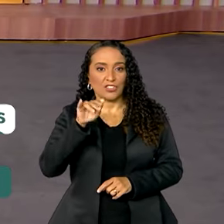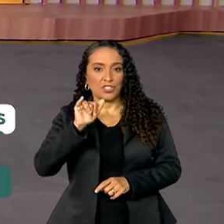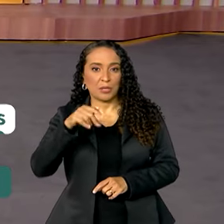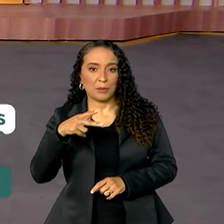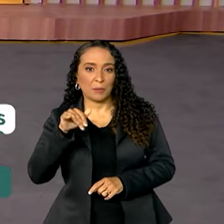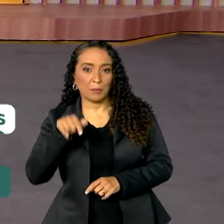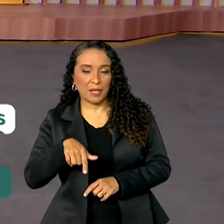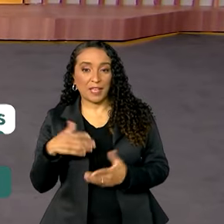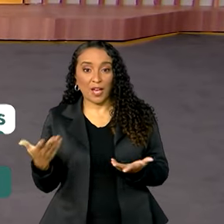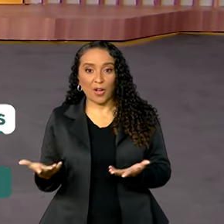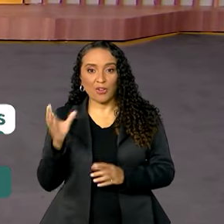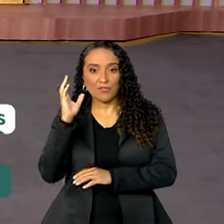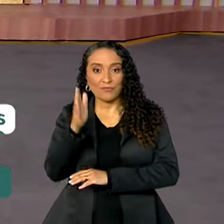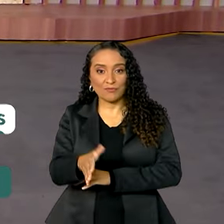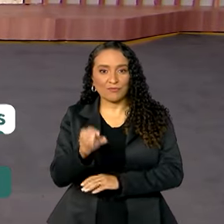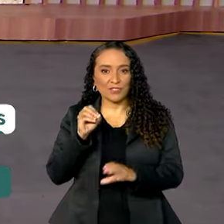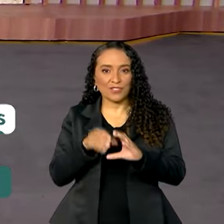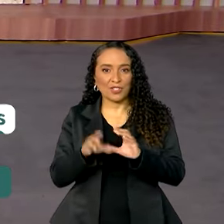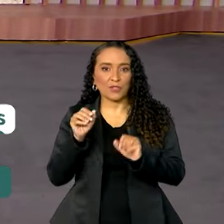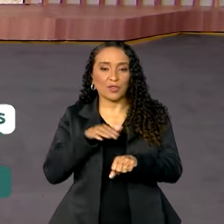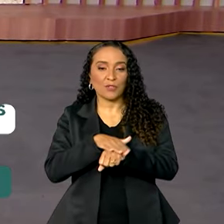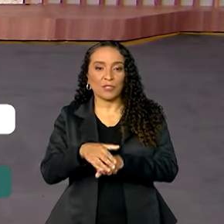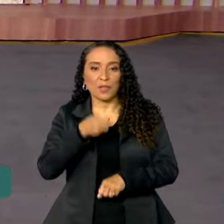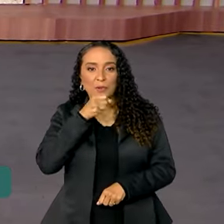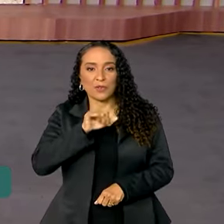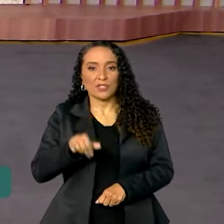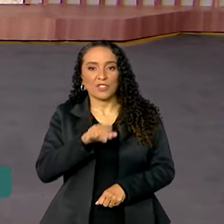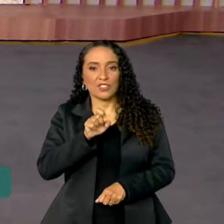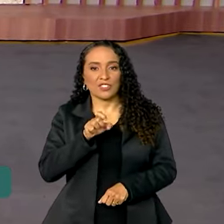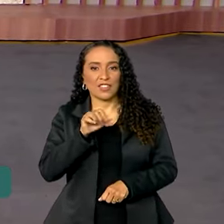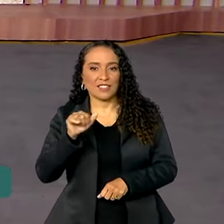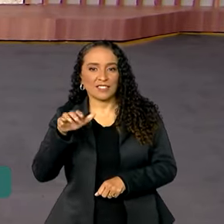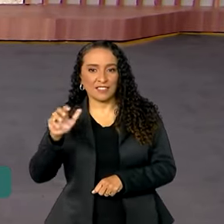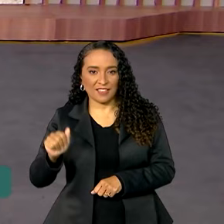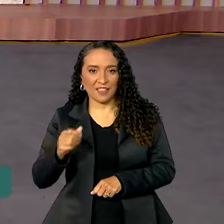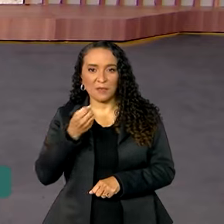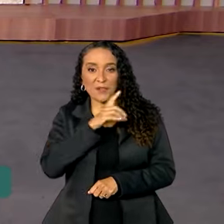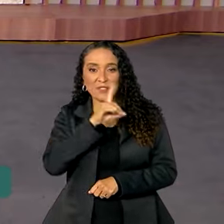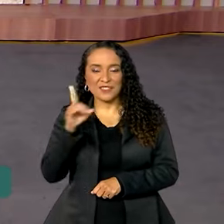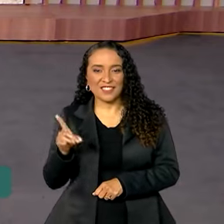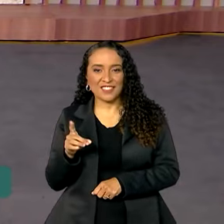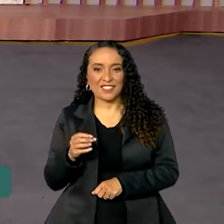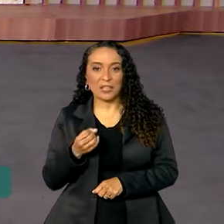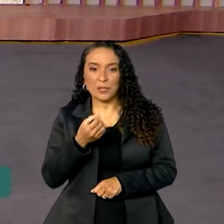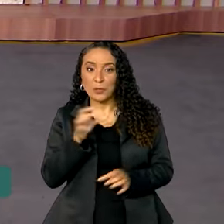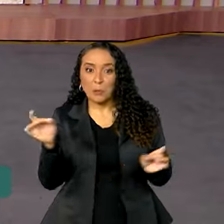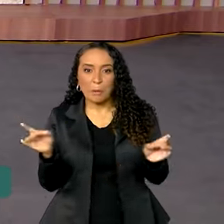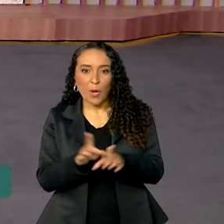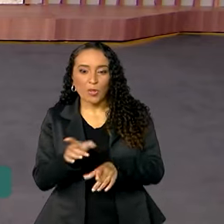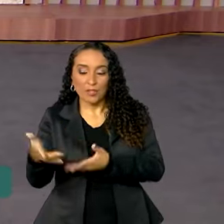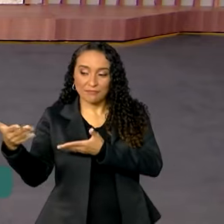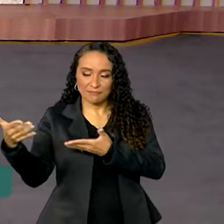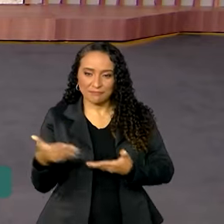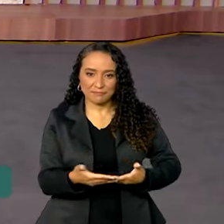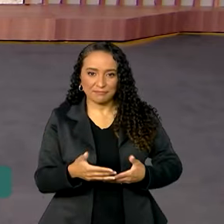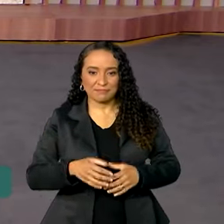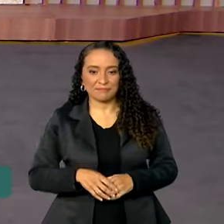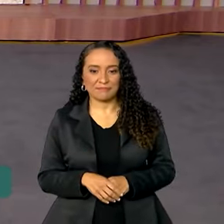E é para lá que nós vamos, ao vivo, conversar com a repórter Jéssica Gonçalves. Bom dia, Jéssica. Tudo pronto aí para a recepção?